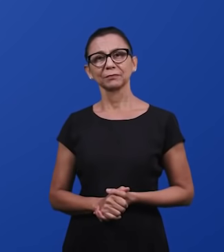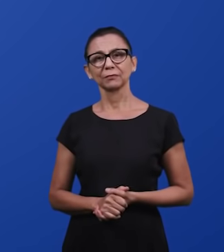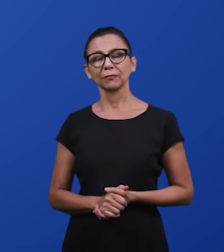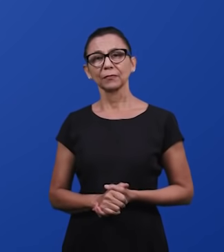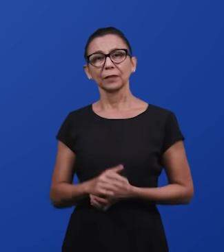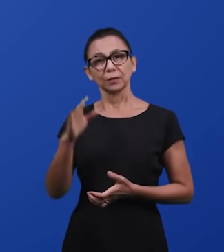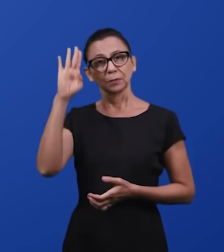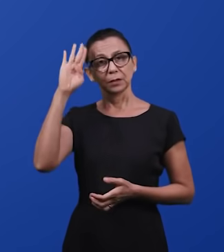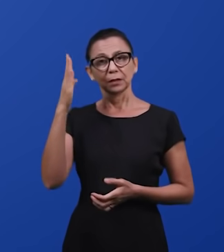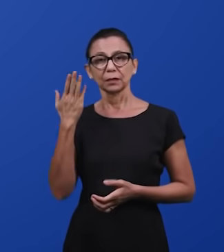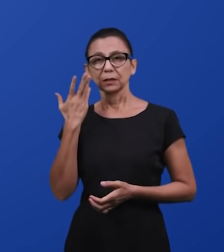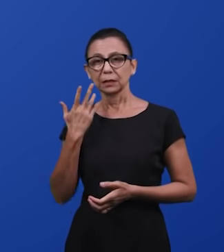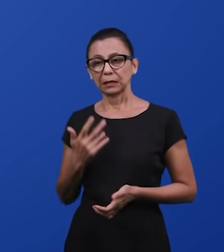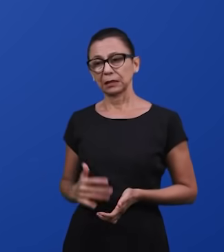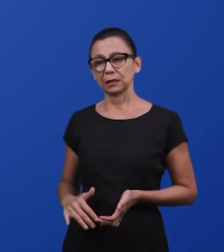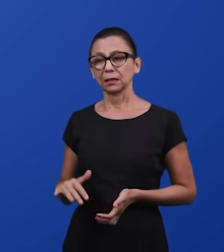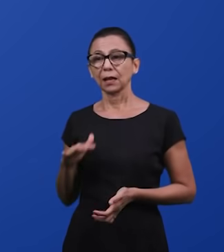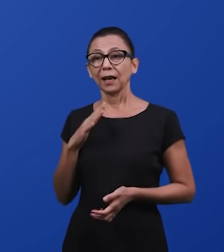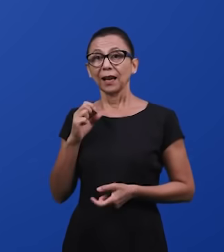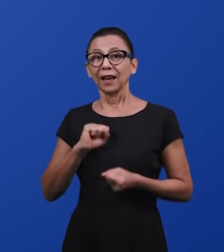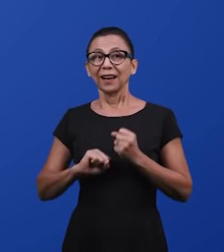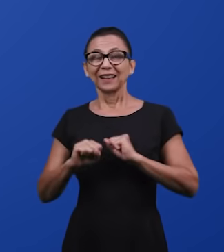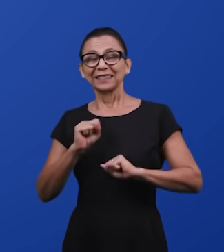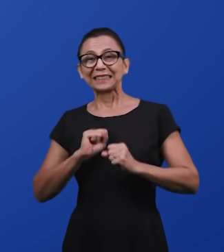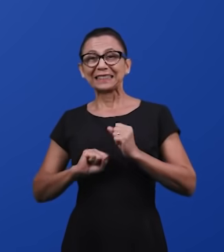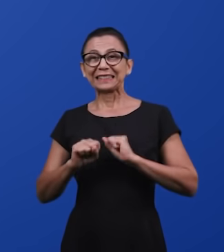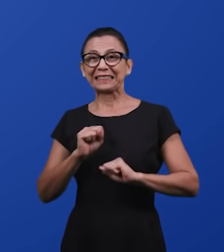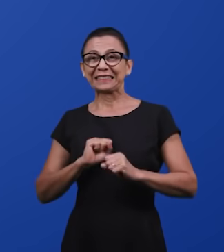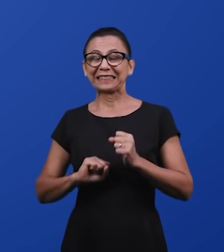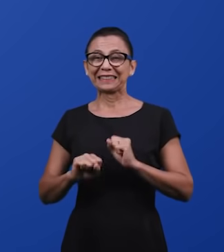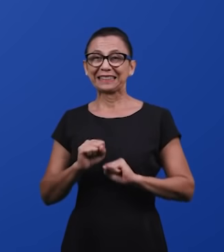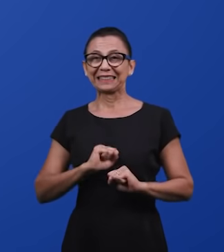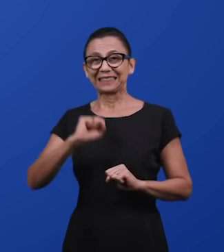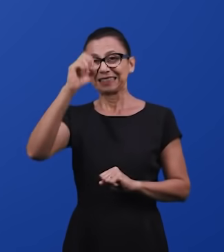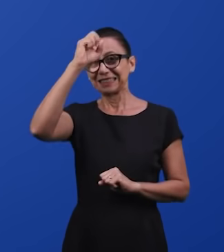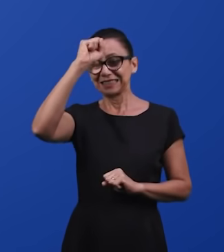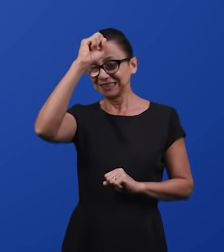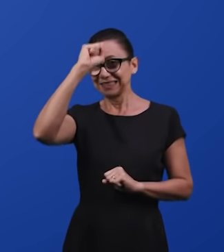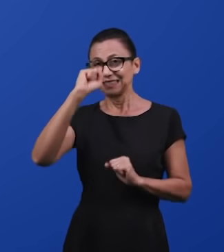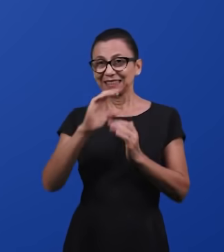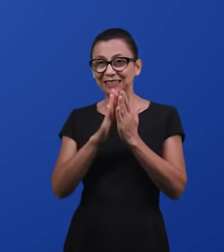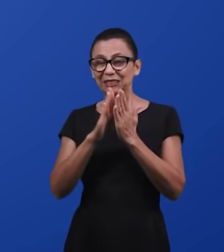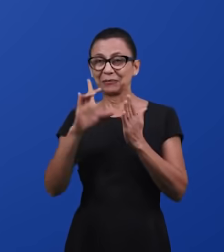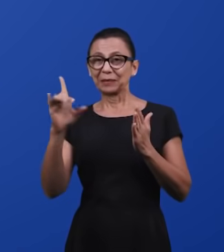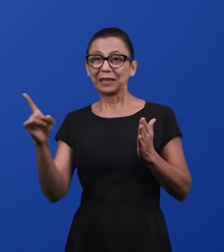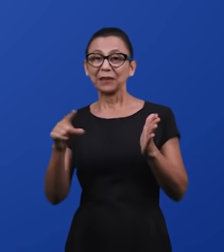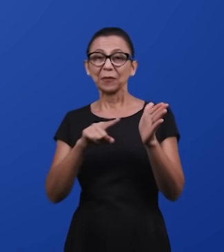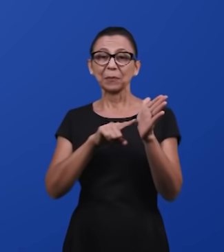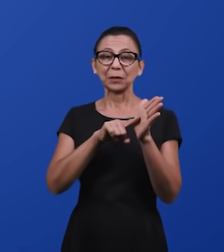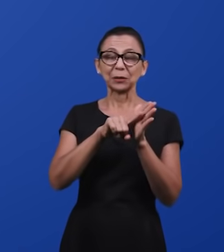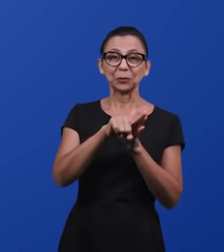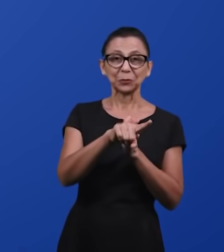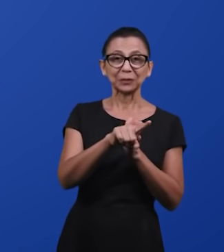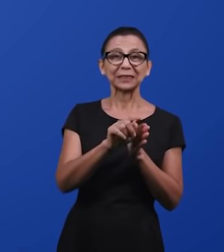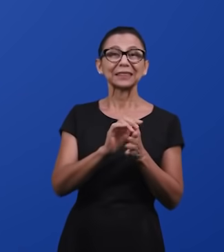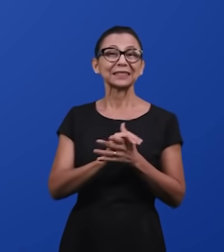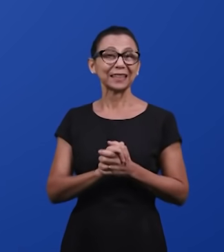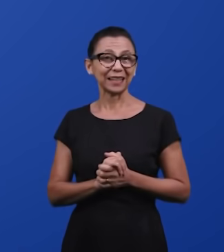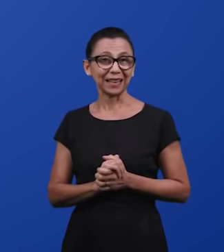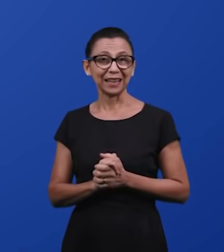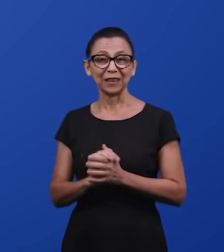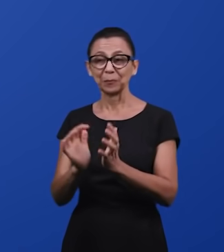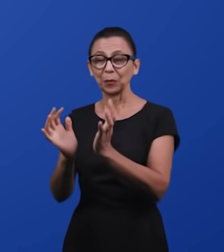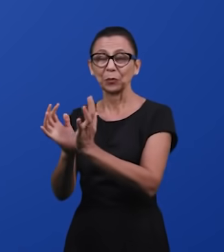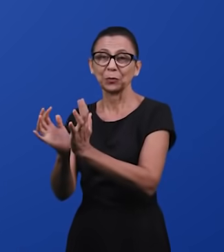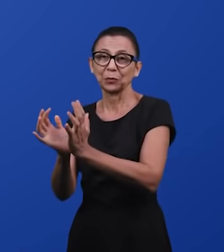muitos, principalmente as nossas crianças. As crianças elas ficam ansiosas por este momento e ansiosas pelas perguntas direcionadas e